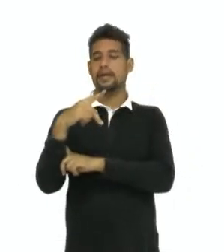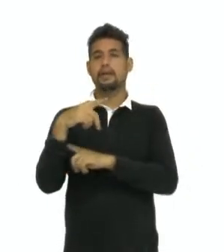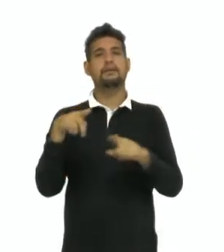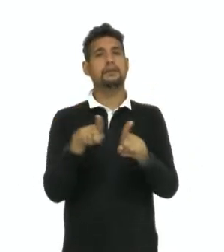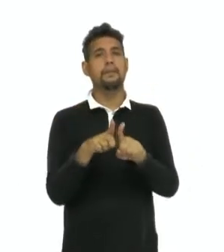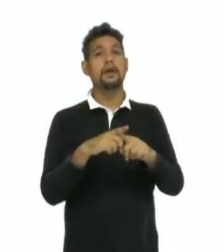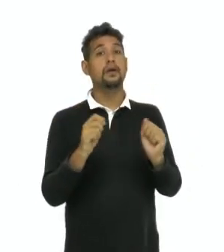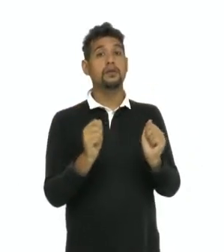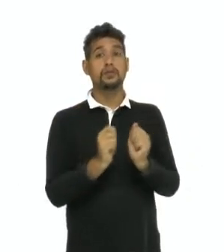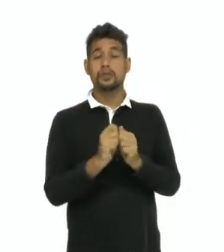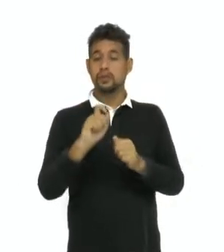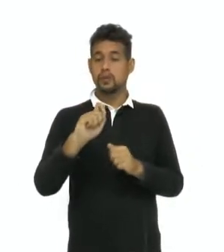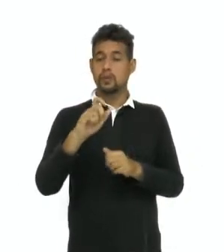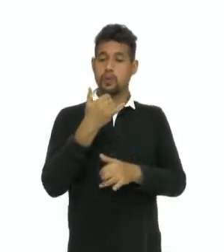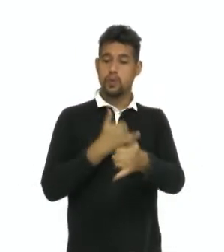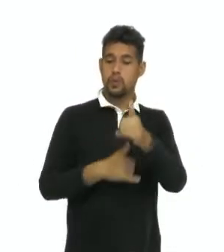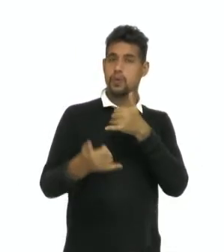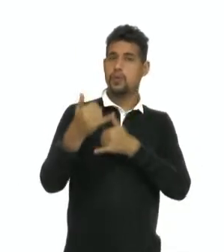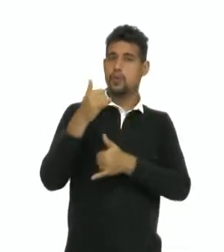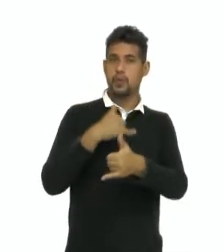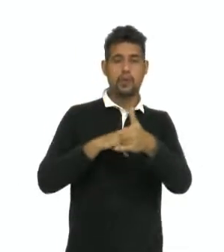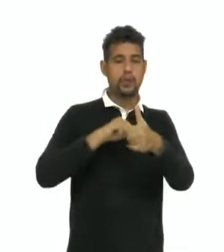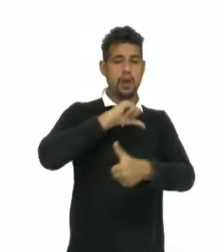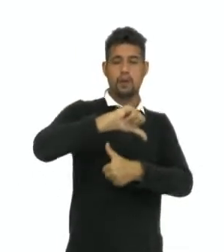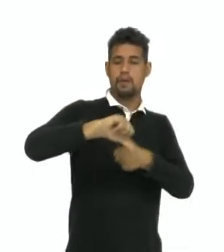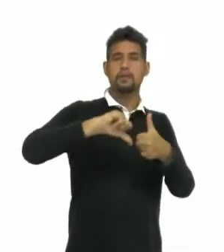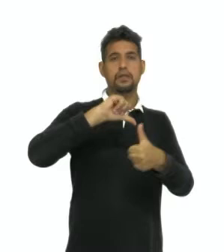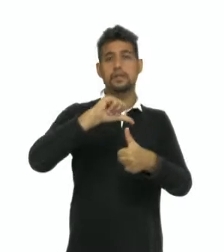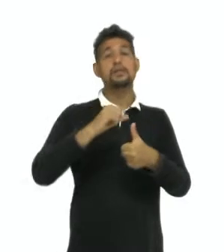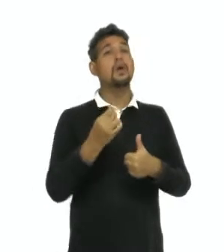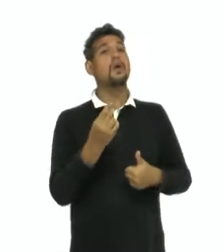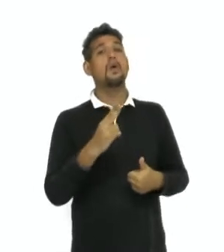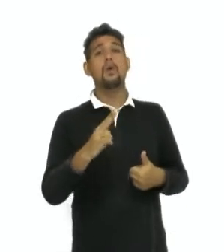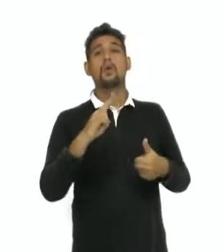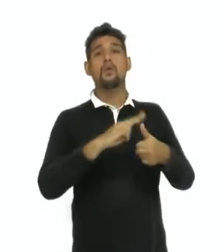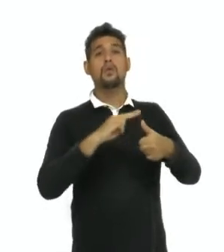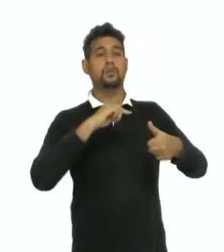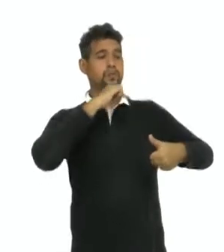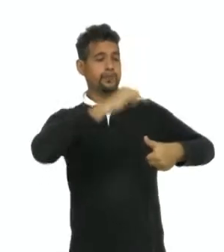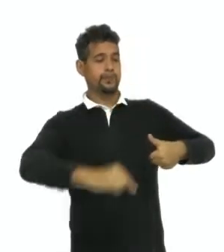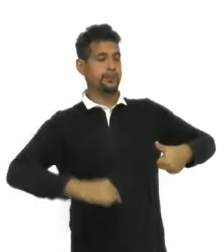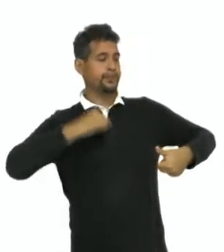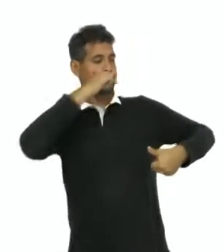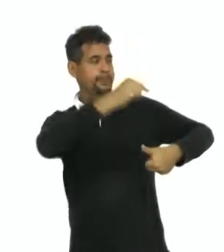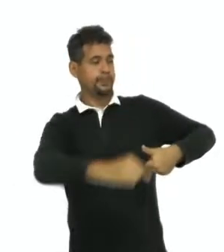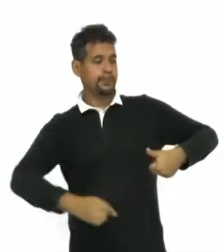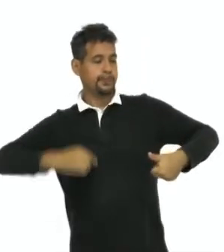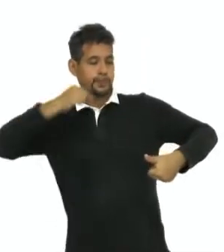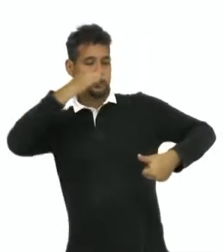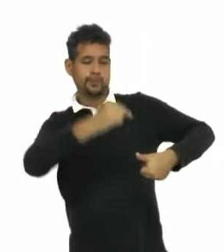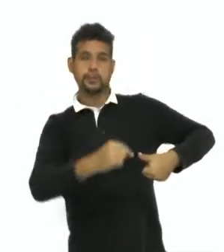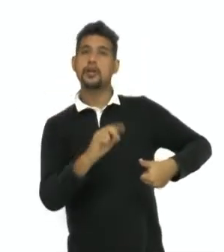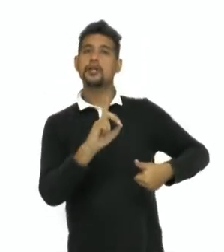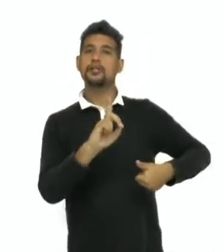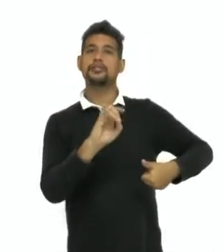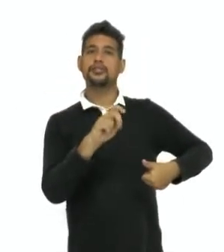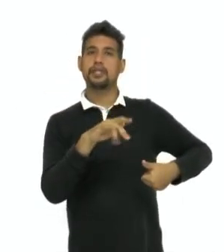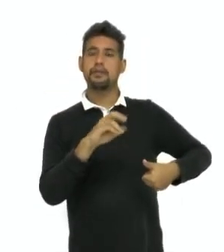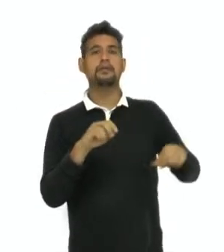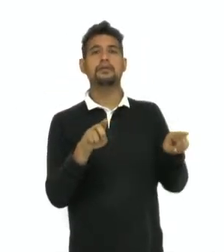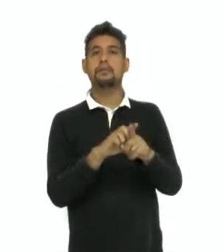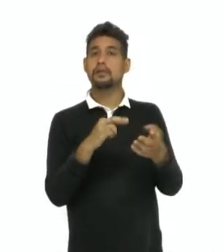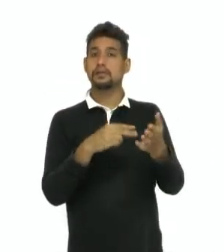de um carregador, de um alternador ou até de um dínamo. Assim, as reações que ocorrem nesses dispositivos ocorrem no